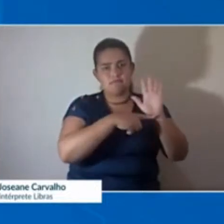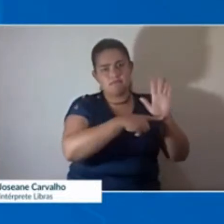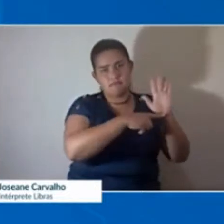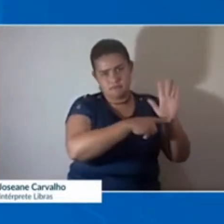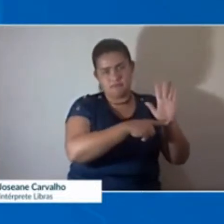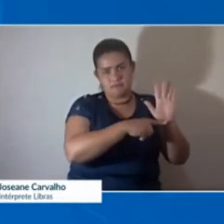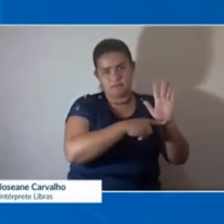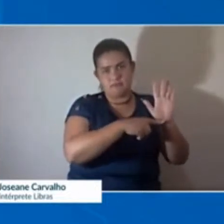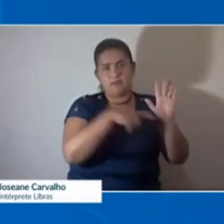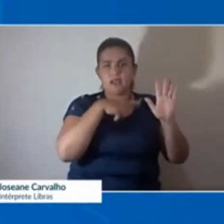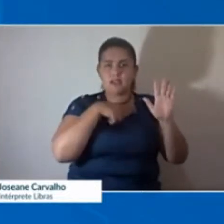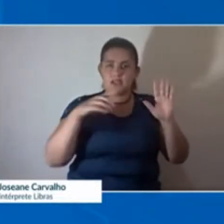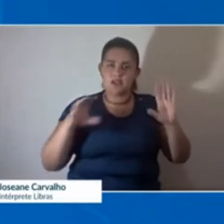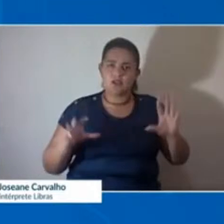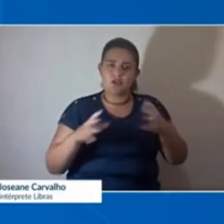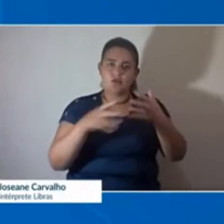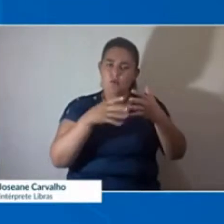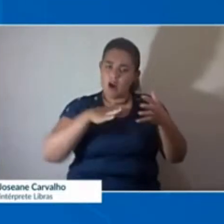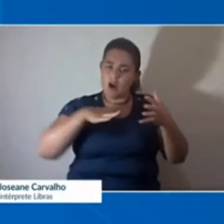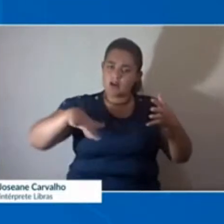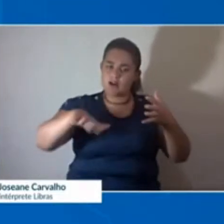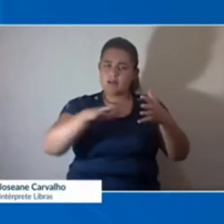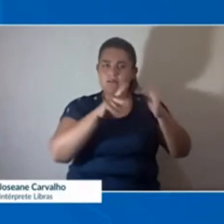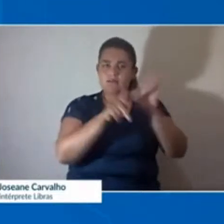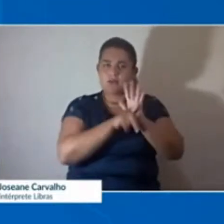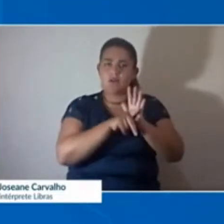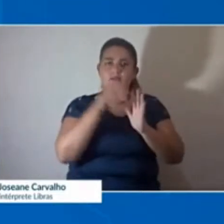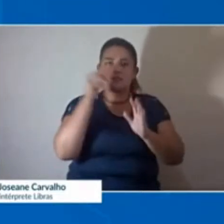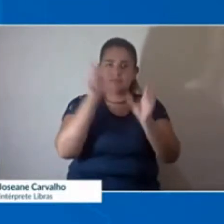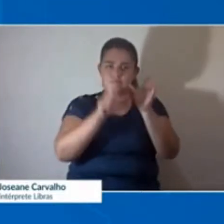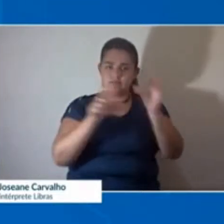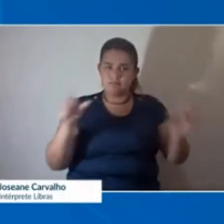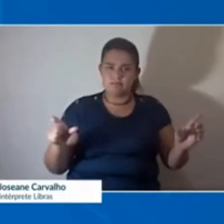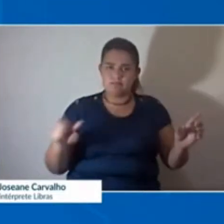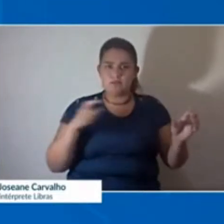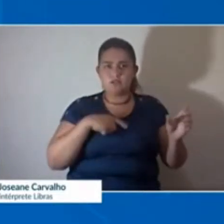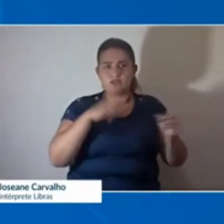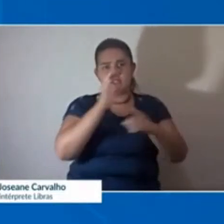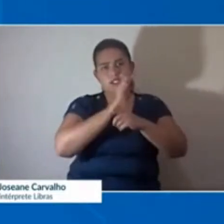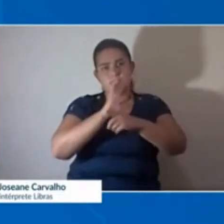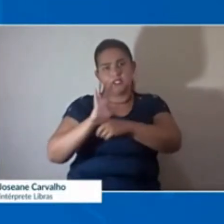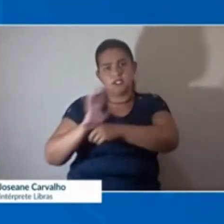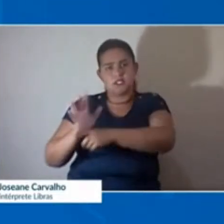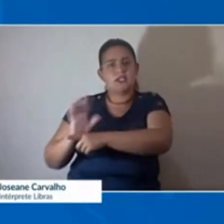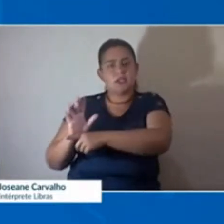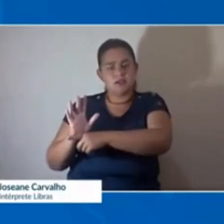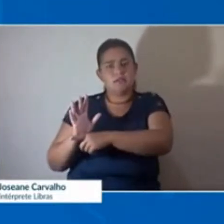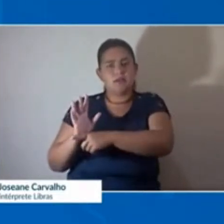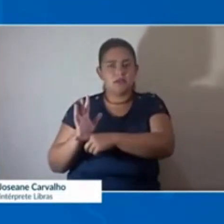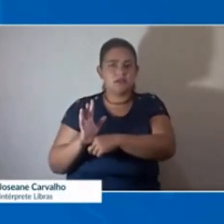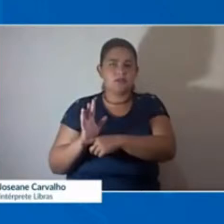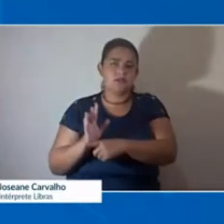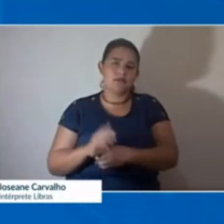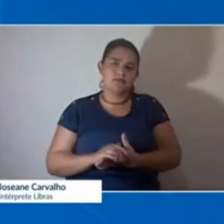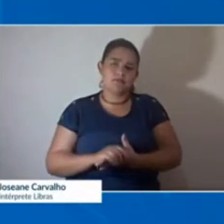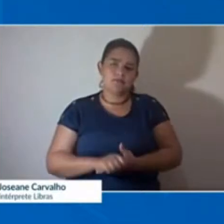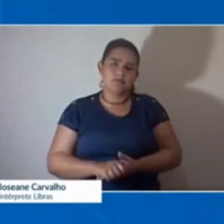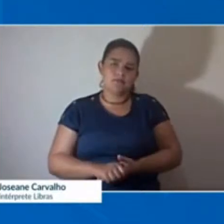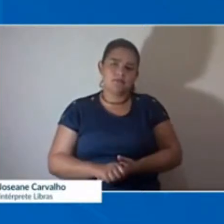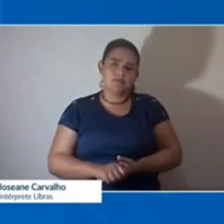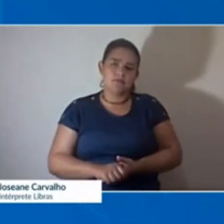esse espaço que é delas, sabe? De fazer cinema e de poder fazer cinema sem sofrer esse